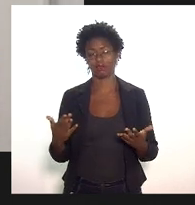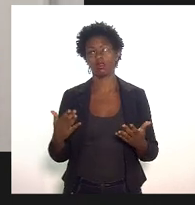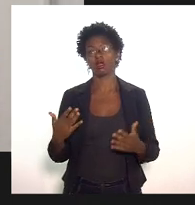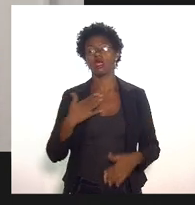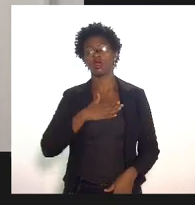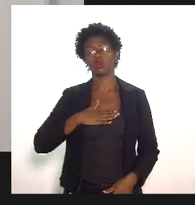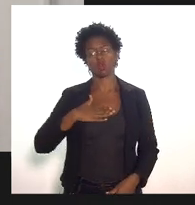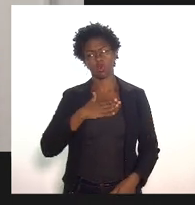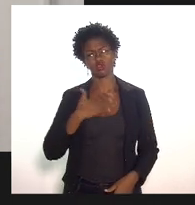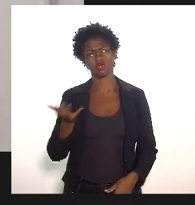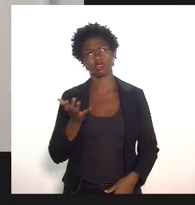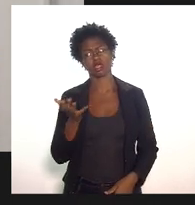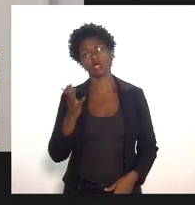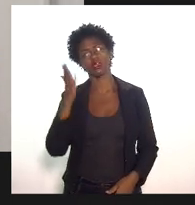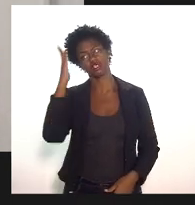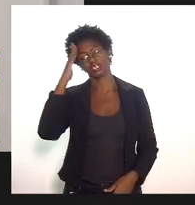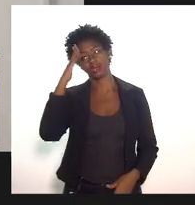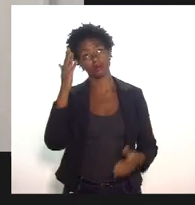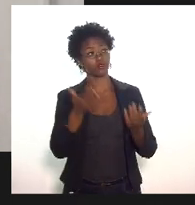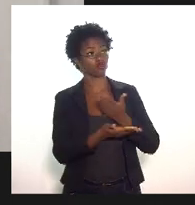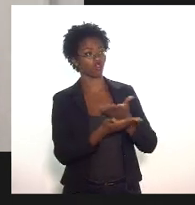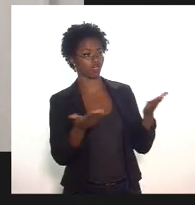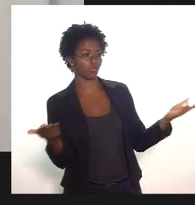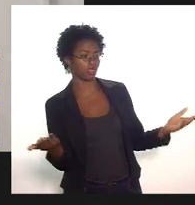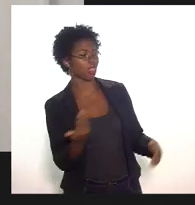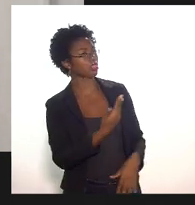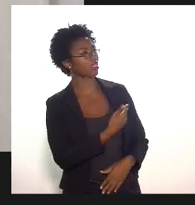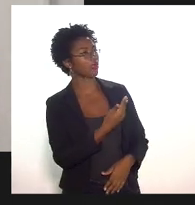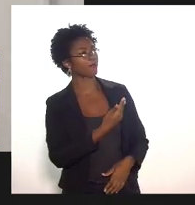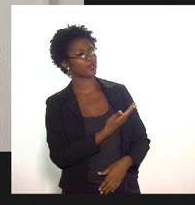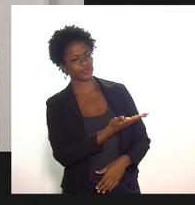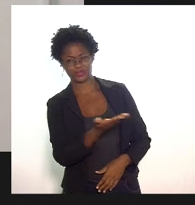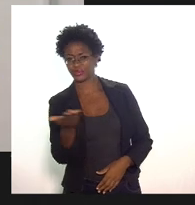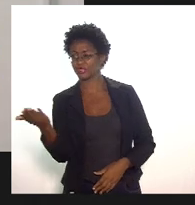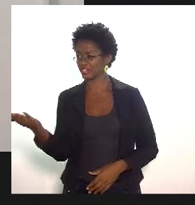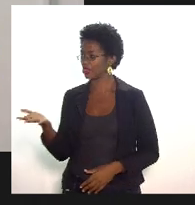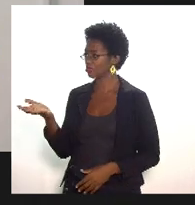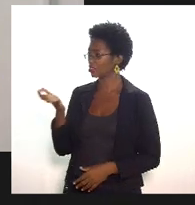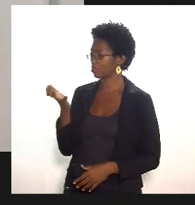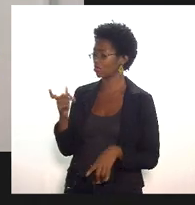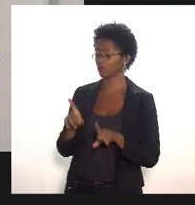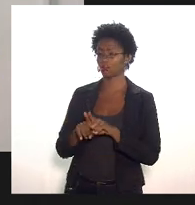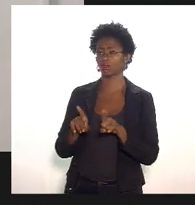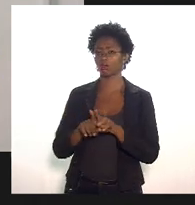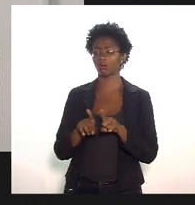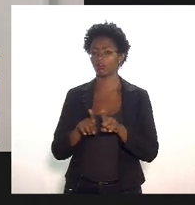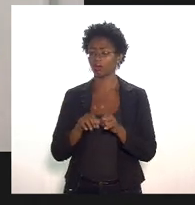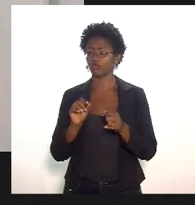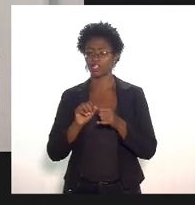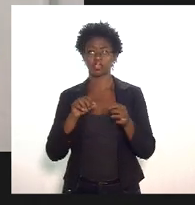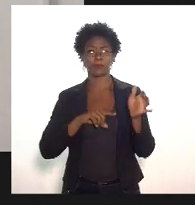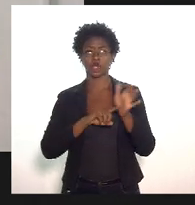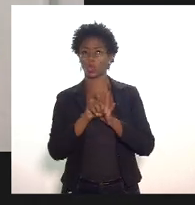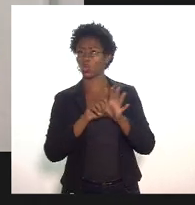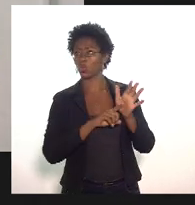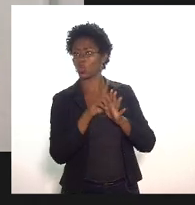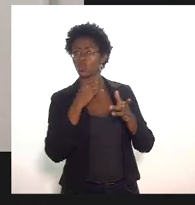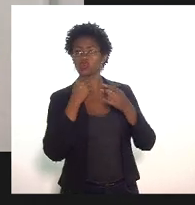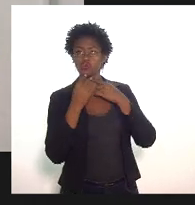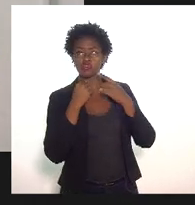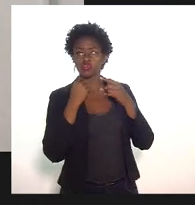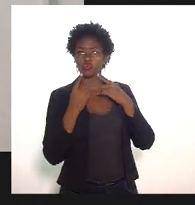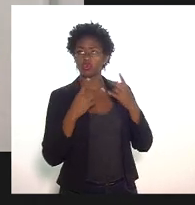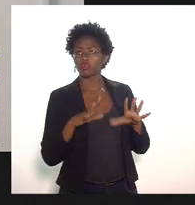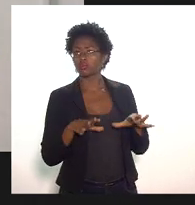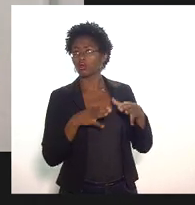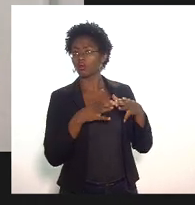gostaria também de saber dos colegas, né, dos outros colegas, se querem estar fazendo alguma pergunta para a equipe do